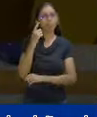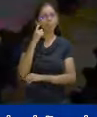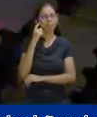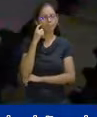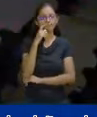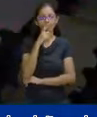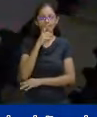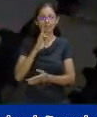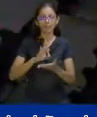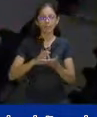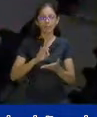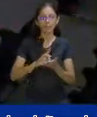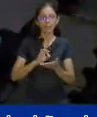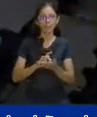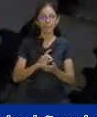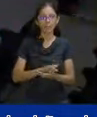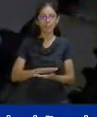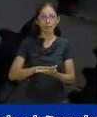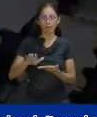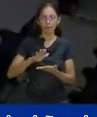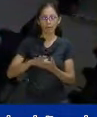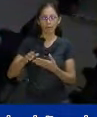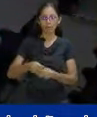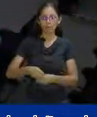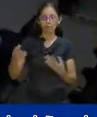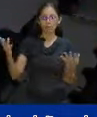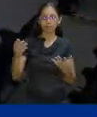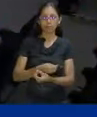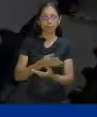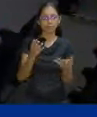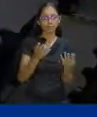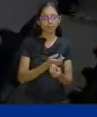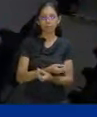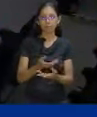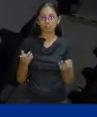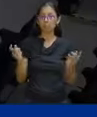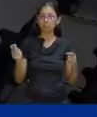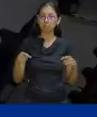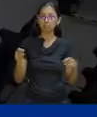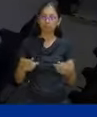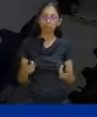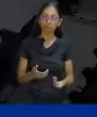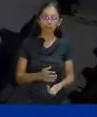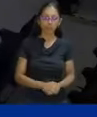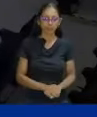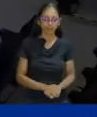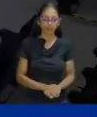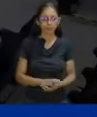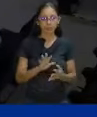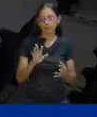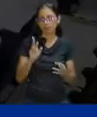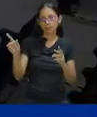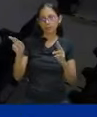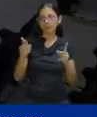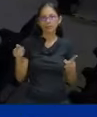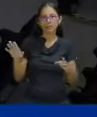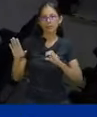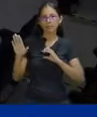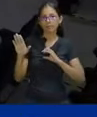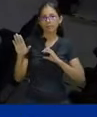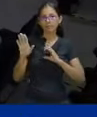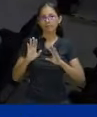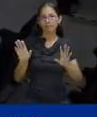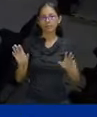eleitor, logicamente, não do eleitorado dele, né, que a de lei é ele. Mas a pessoa faz esse número